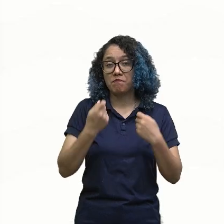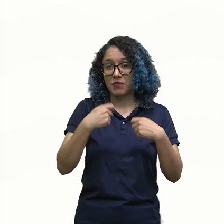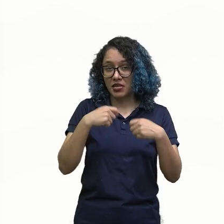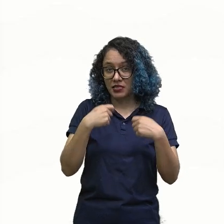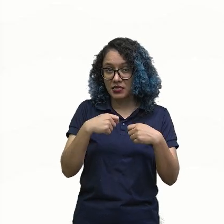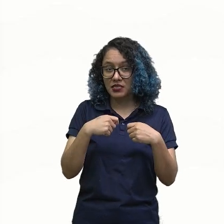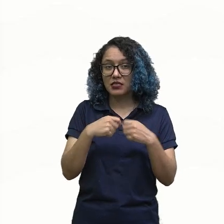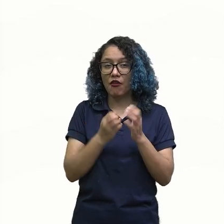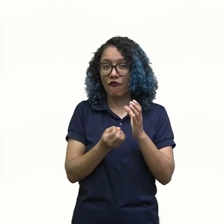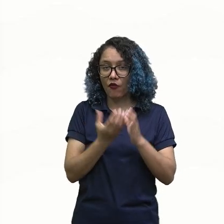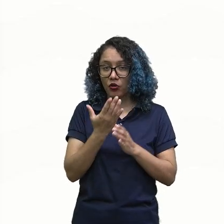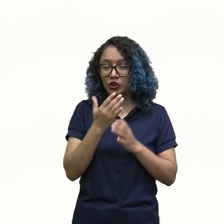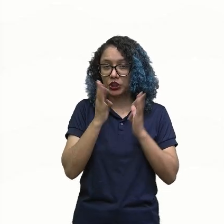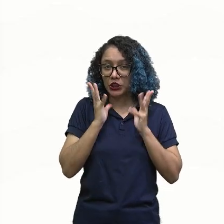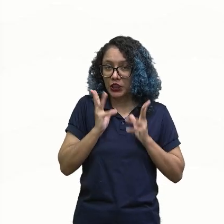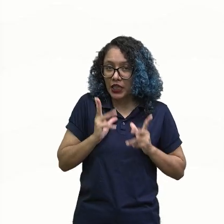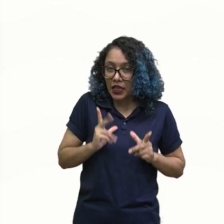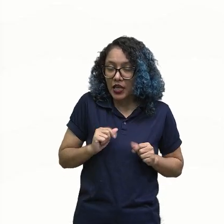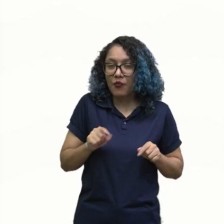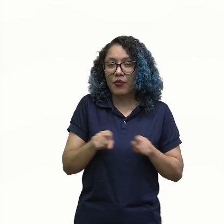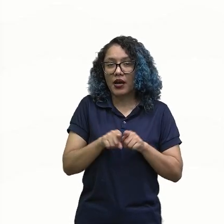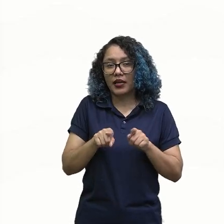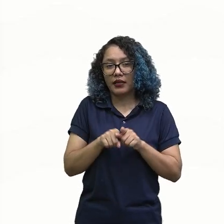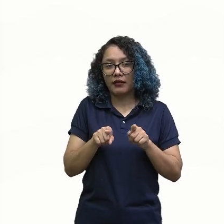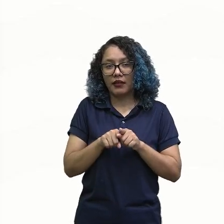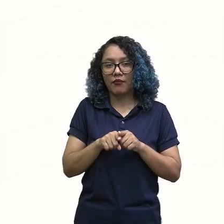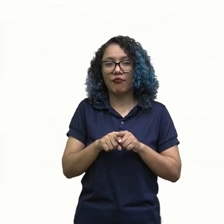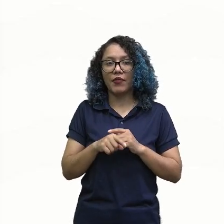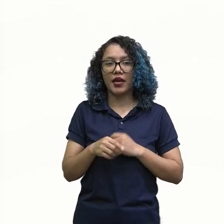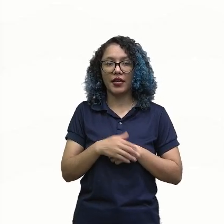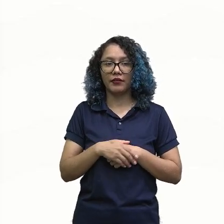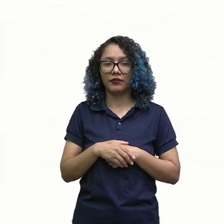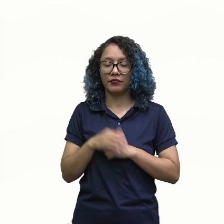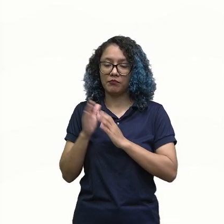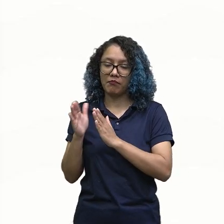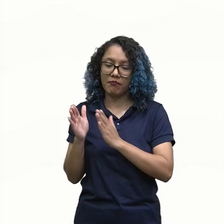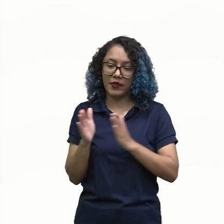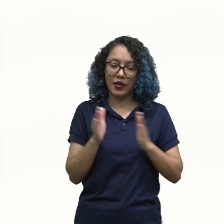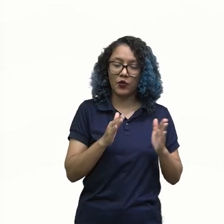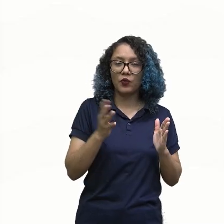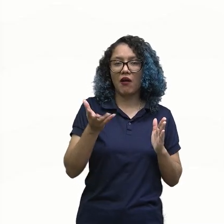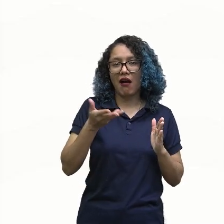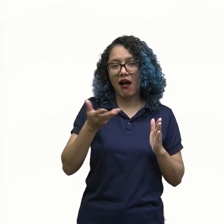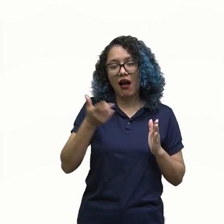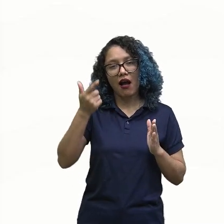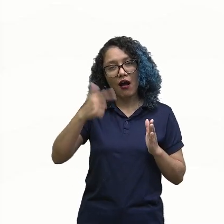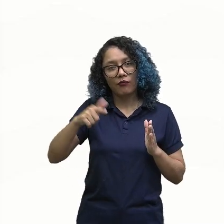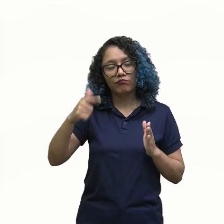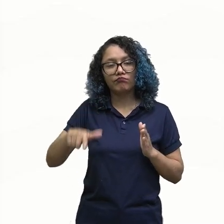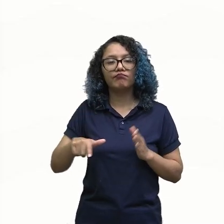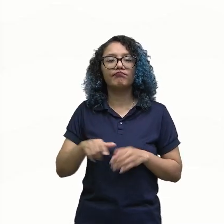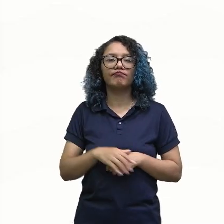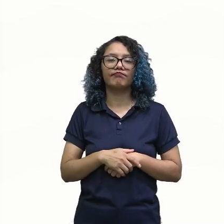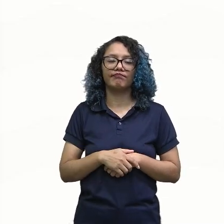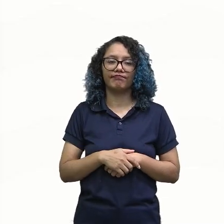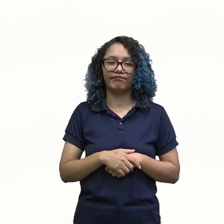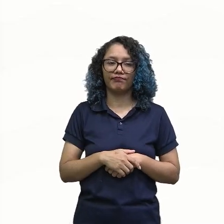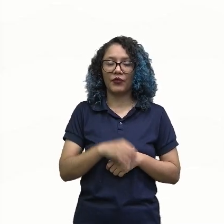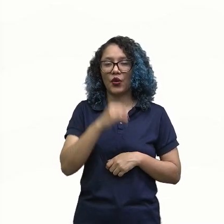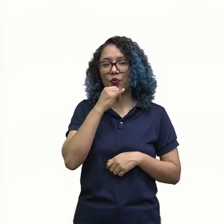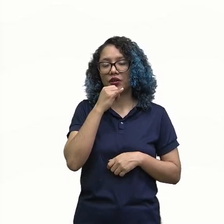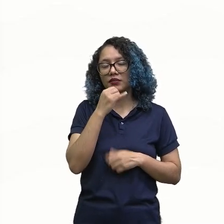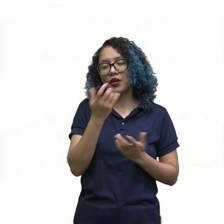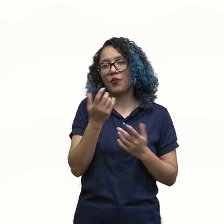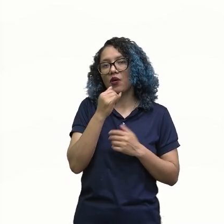limpas, fontes renováveis de energia, Nós temos aí fontes de energia como